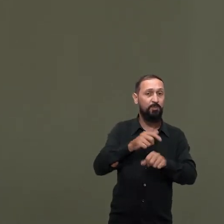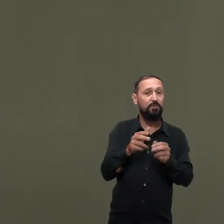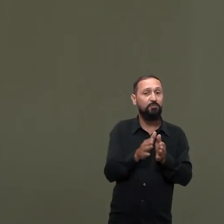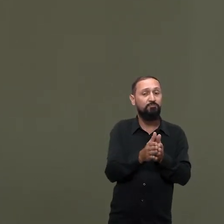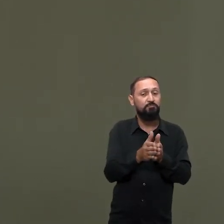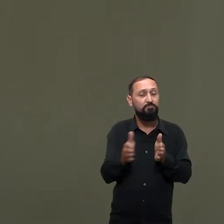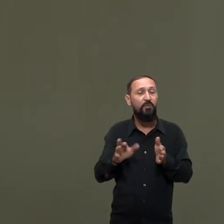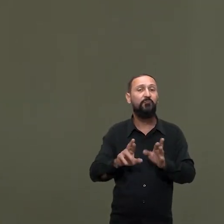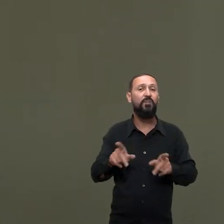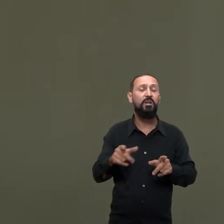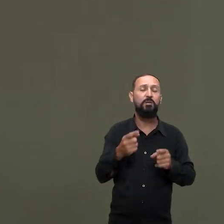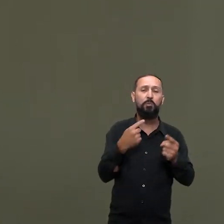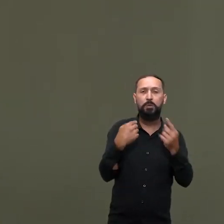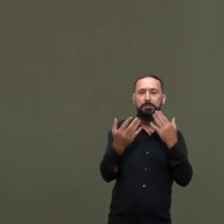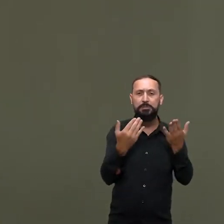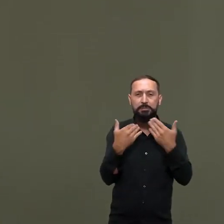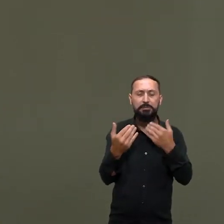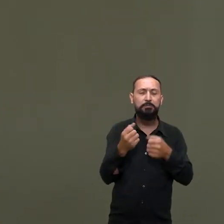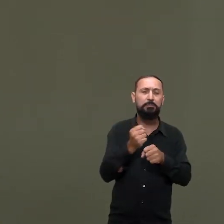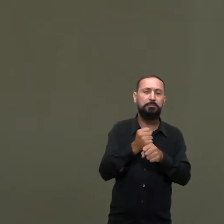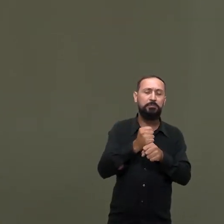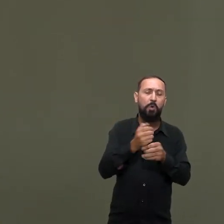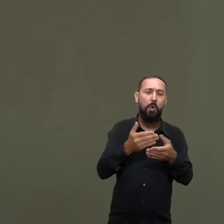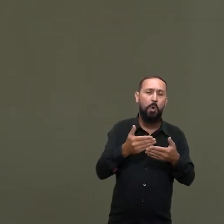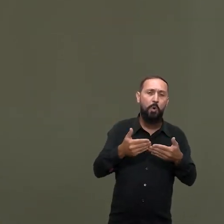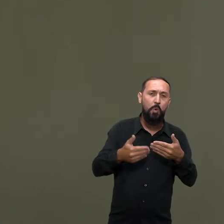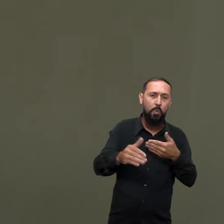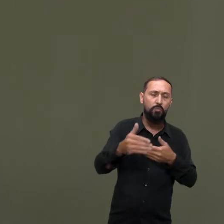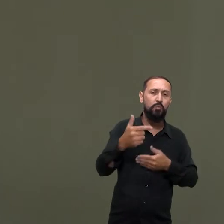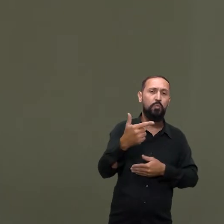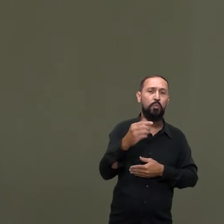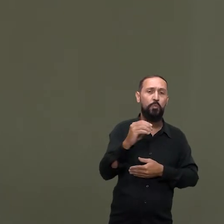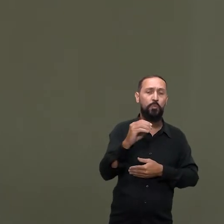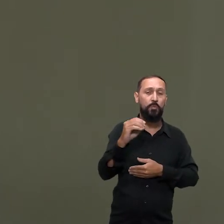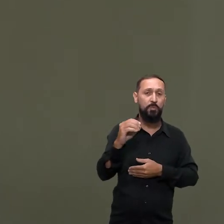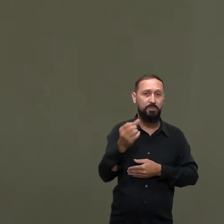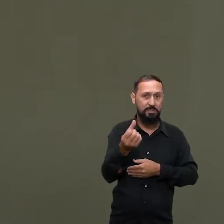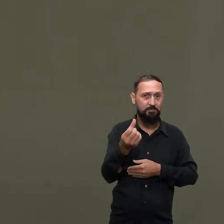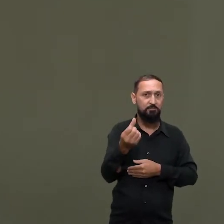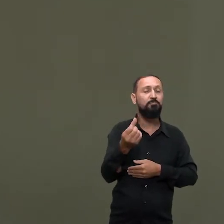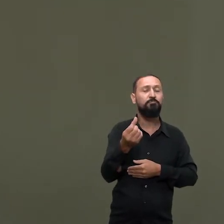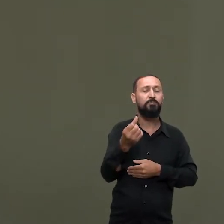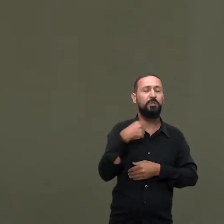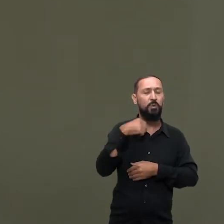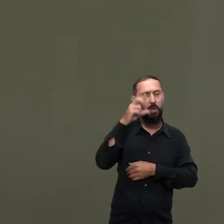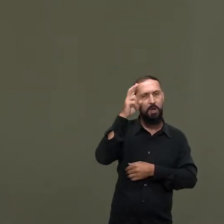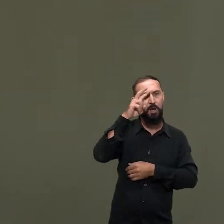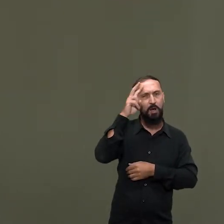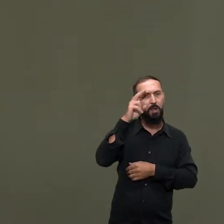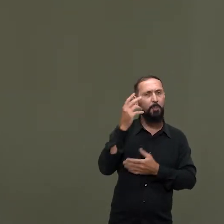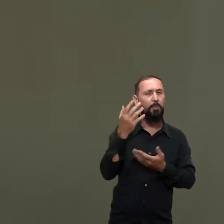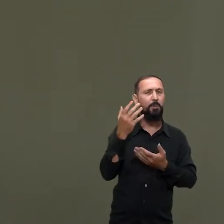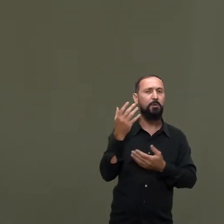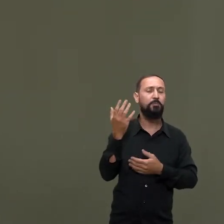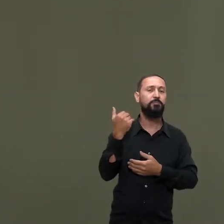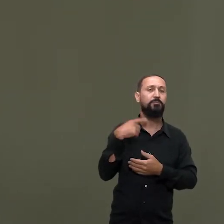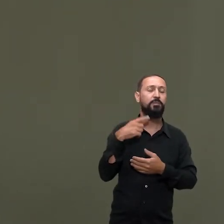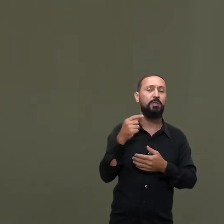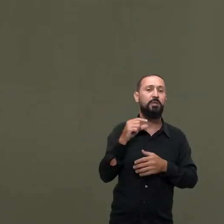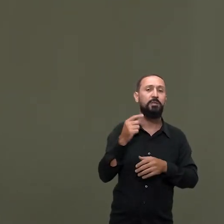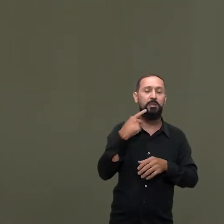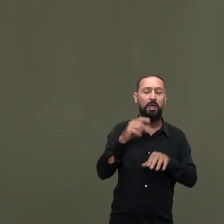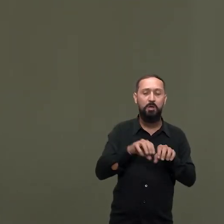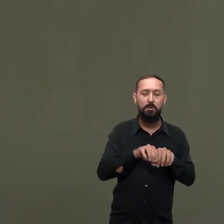fase da operação. Então, a discussão é uma discussão que começou em 2006, né? Me recordo que